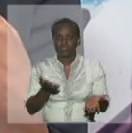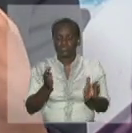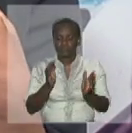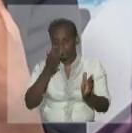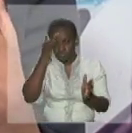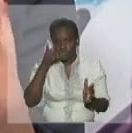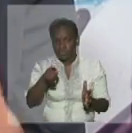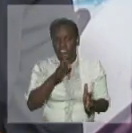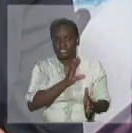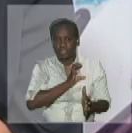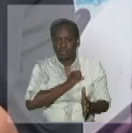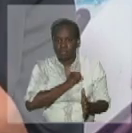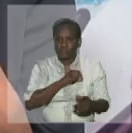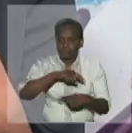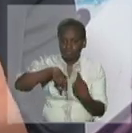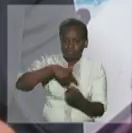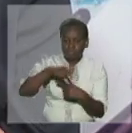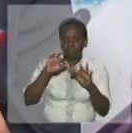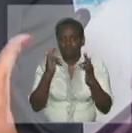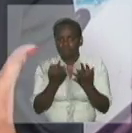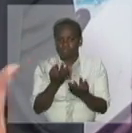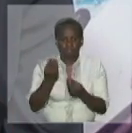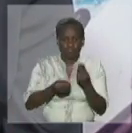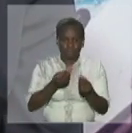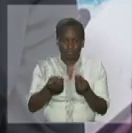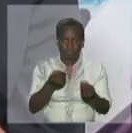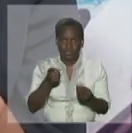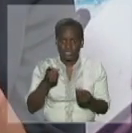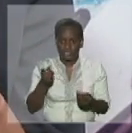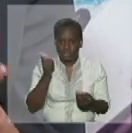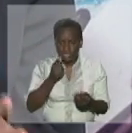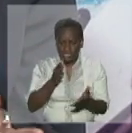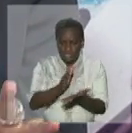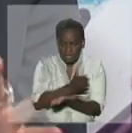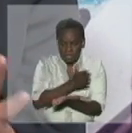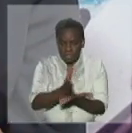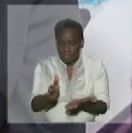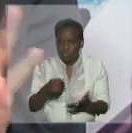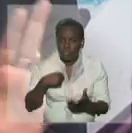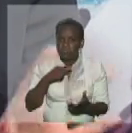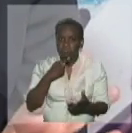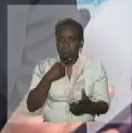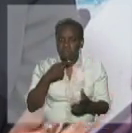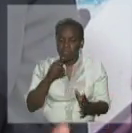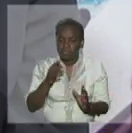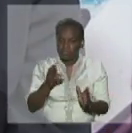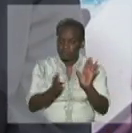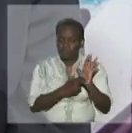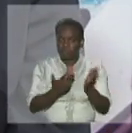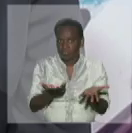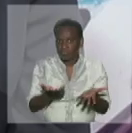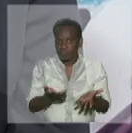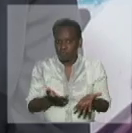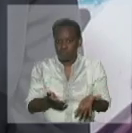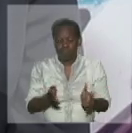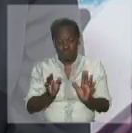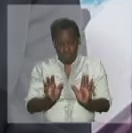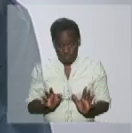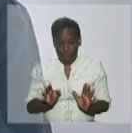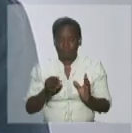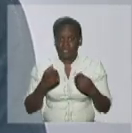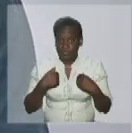com as pessoas que você ama, que você se relaciona com a sua família? Como é que você consegue dividir isso ou não consegue e você confessa?